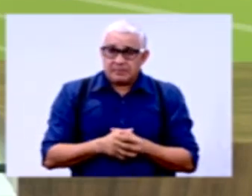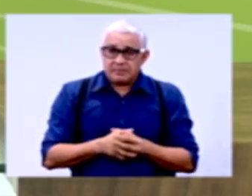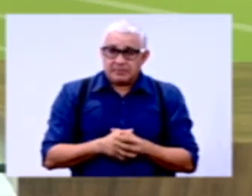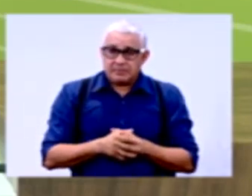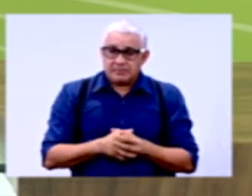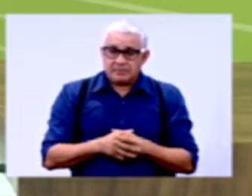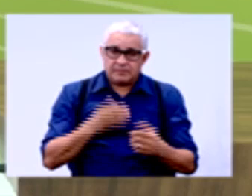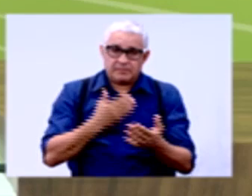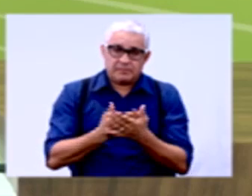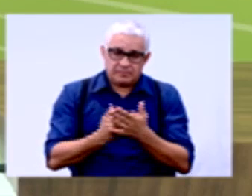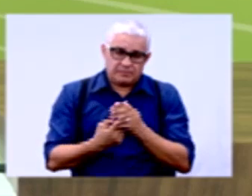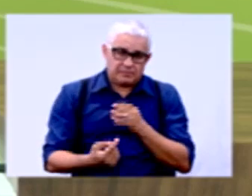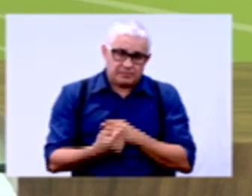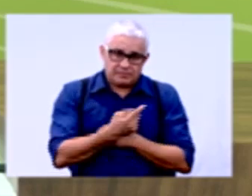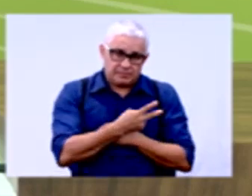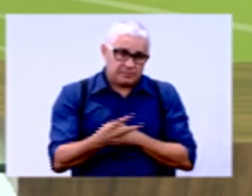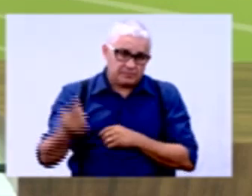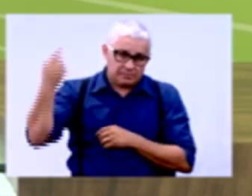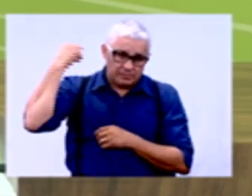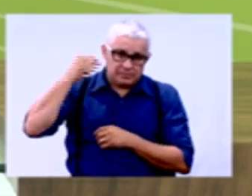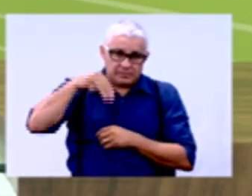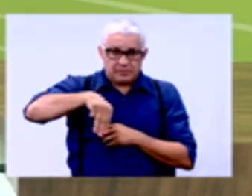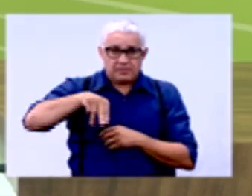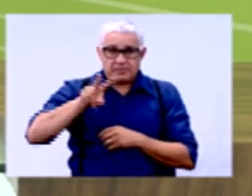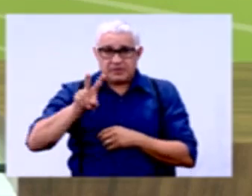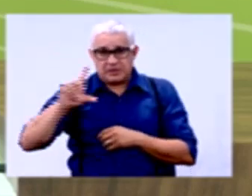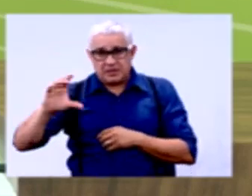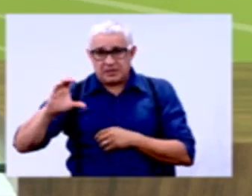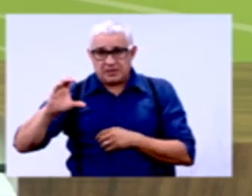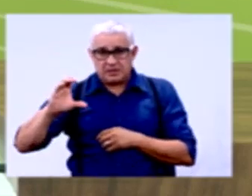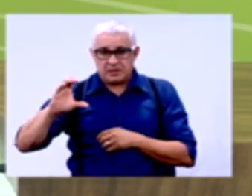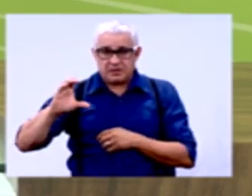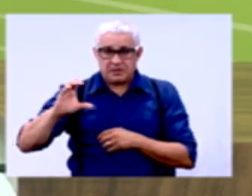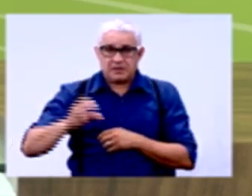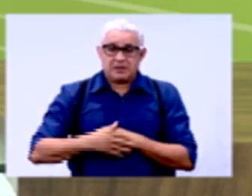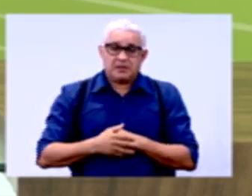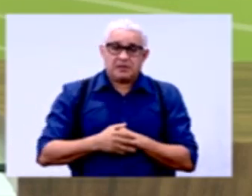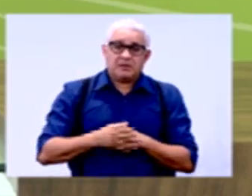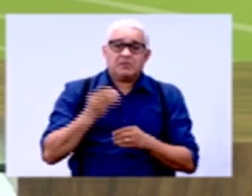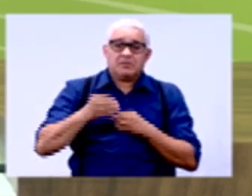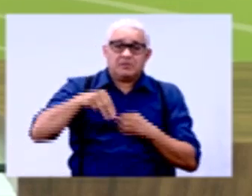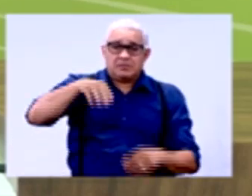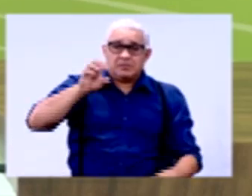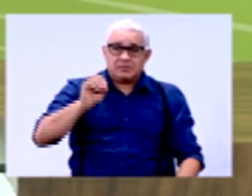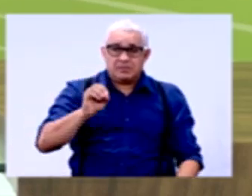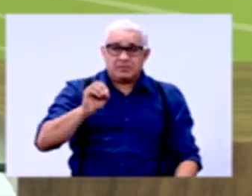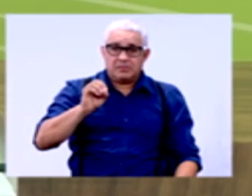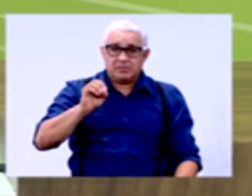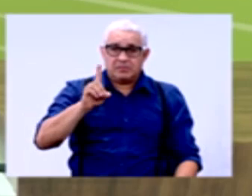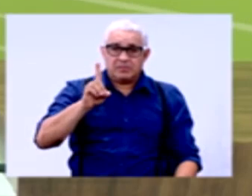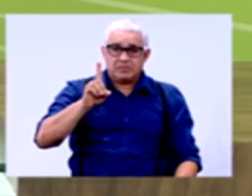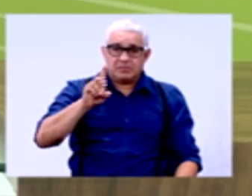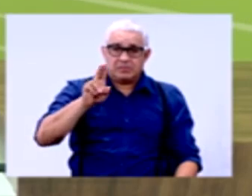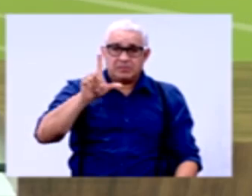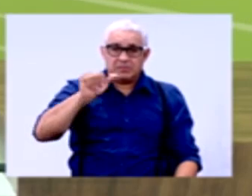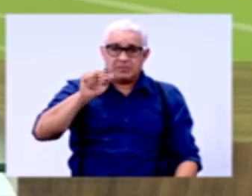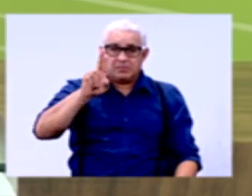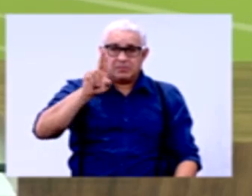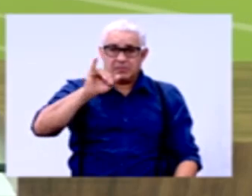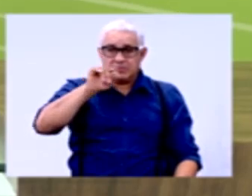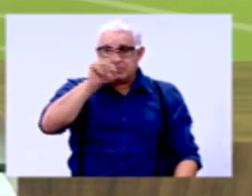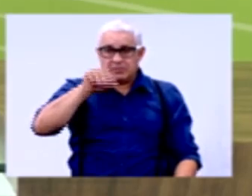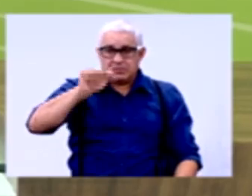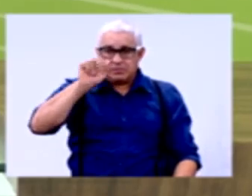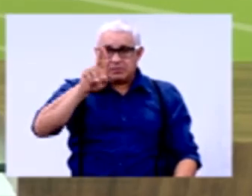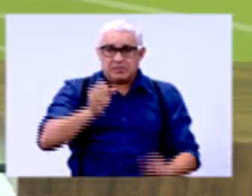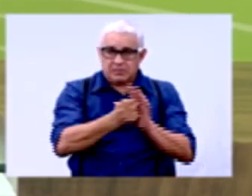quando a gente falou de MVC, a importância de modularizar uma aplicação. Trabalhar com API, de uma certa